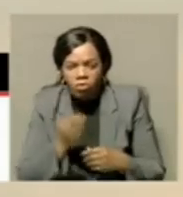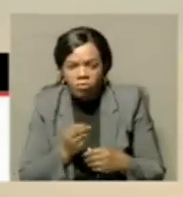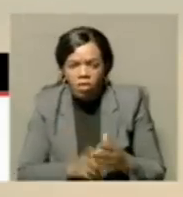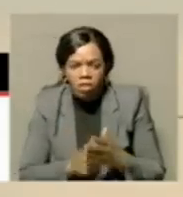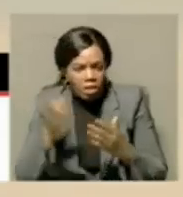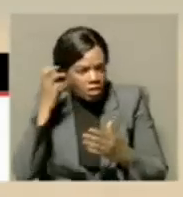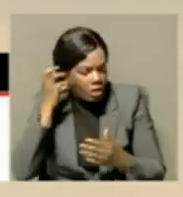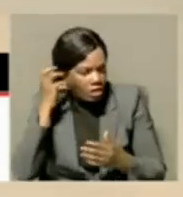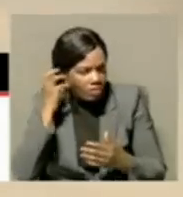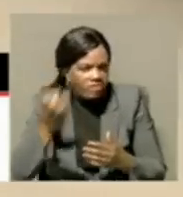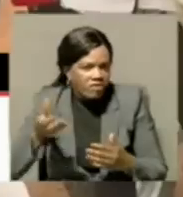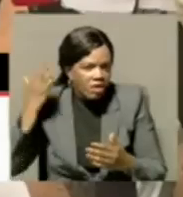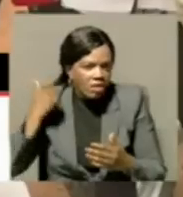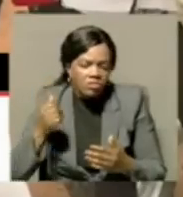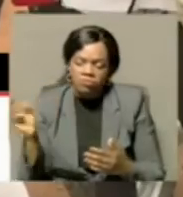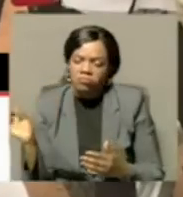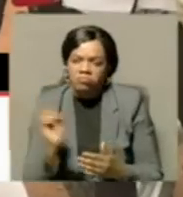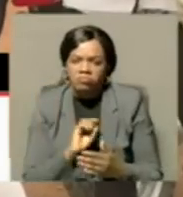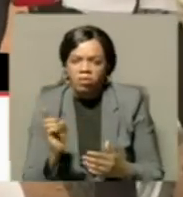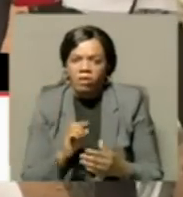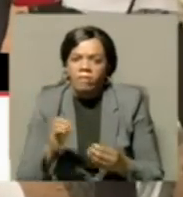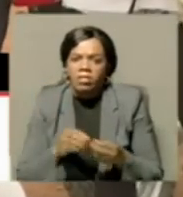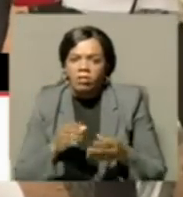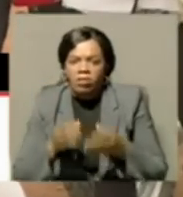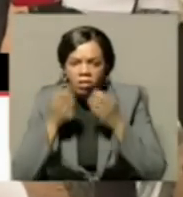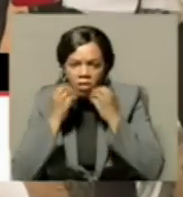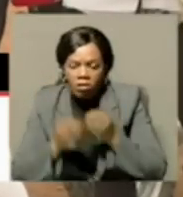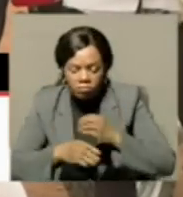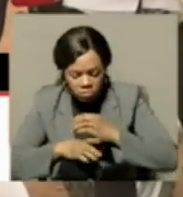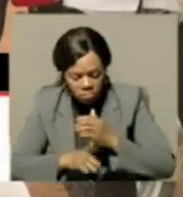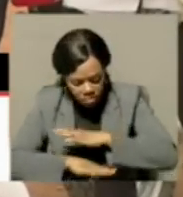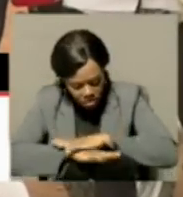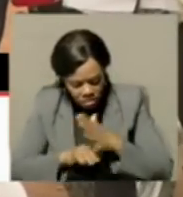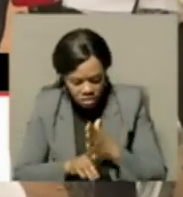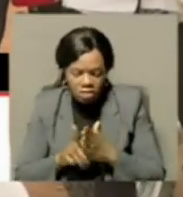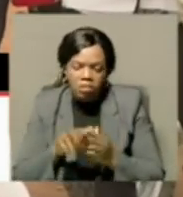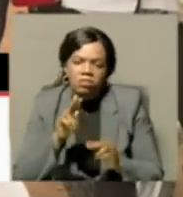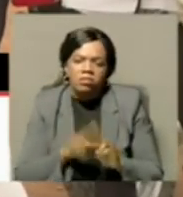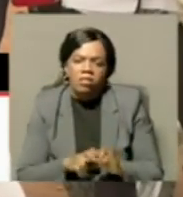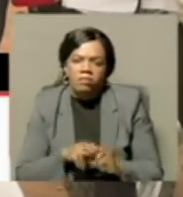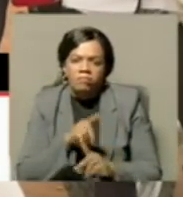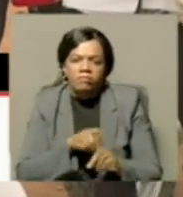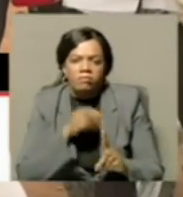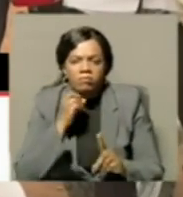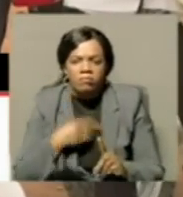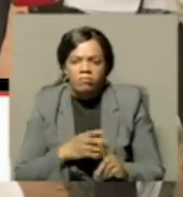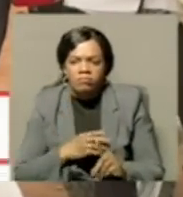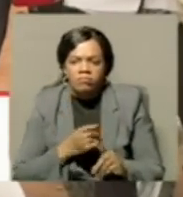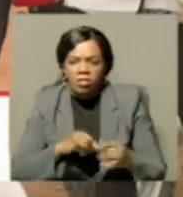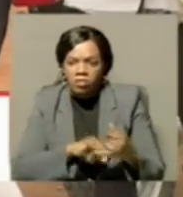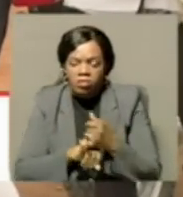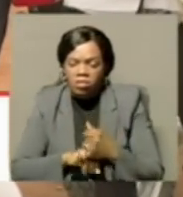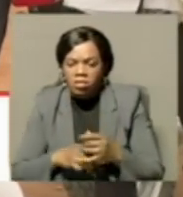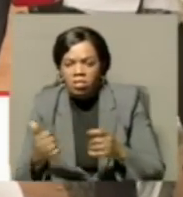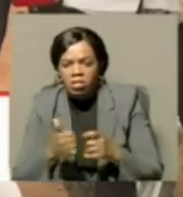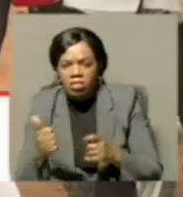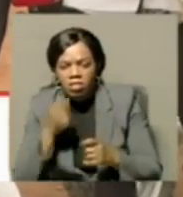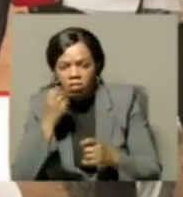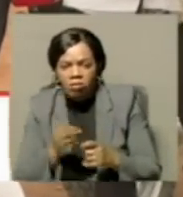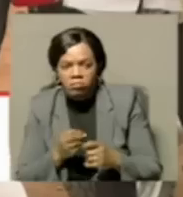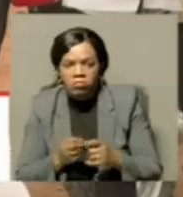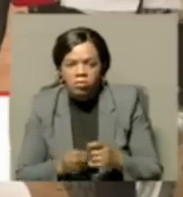de Luanda. Somos cumpridores das leis. Saiu como uma postura, o nosso dever é cumprir e